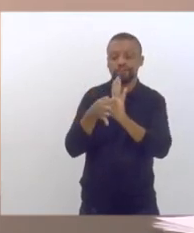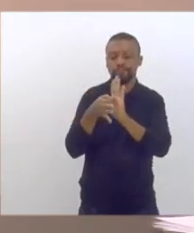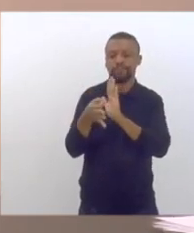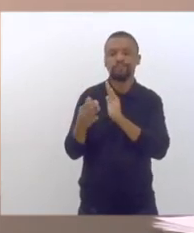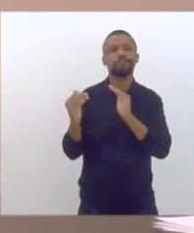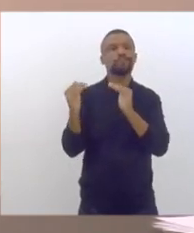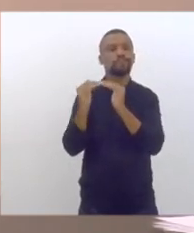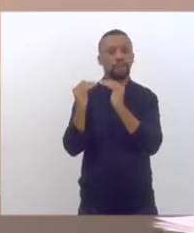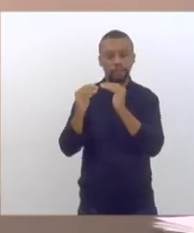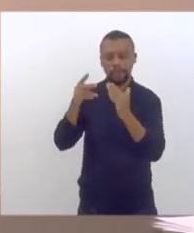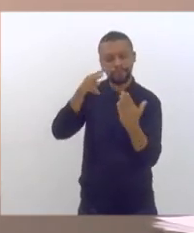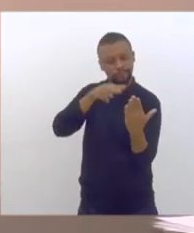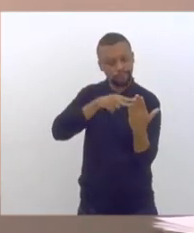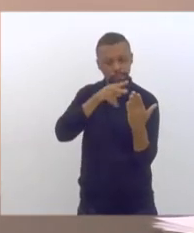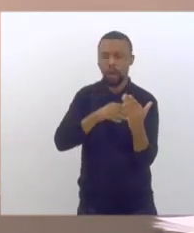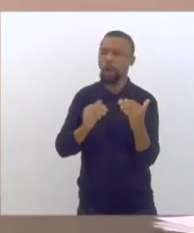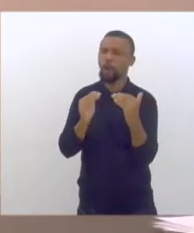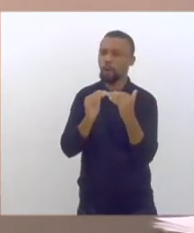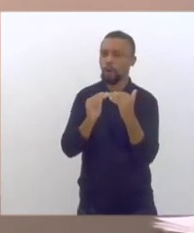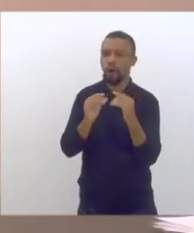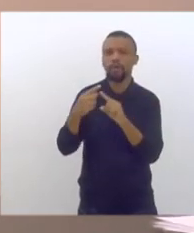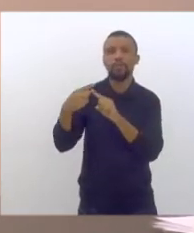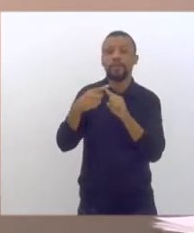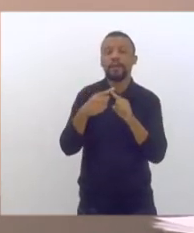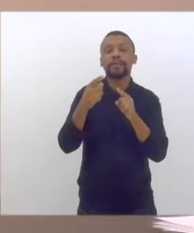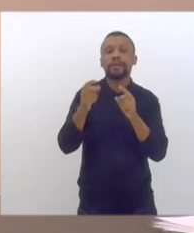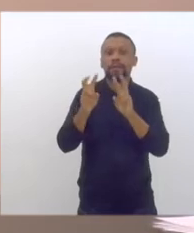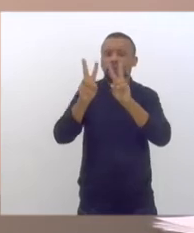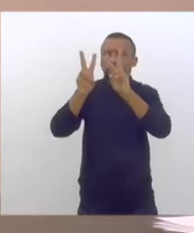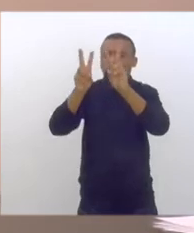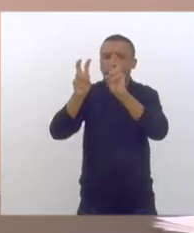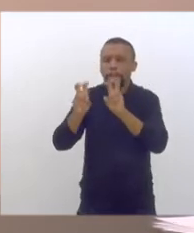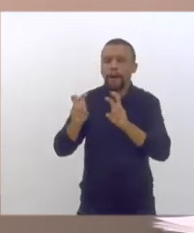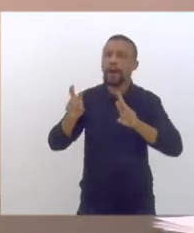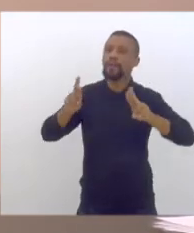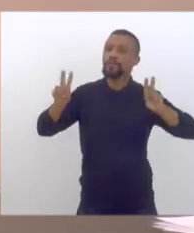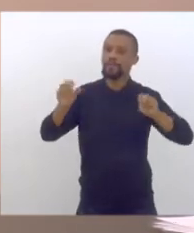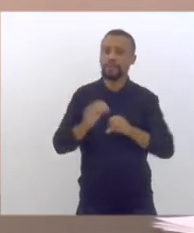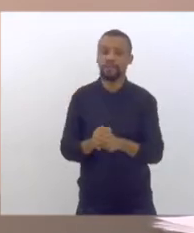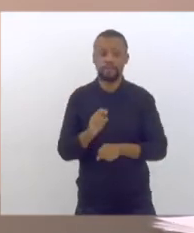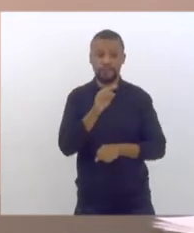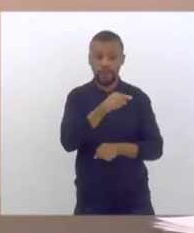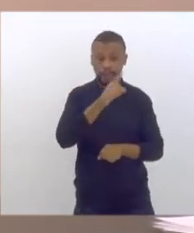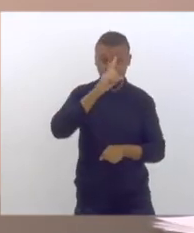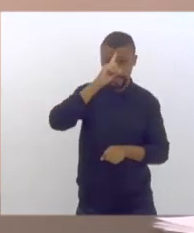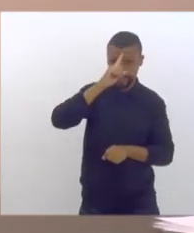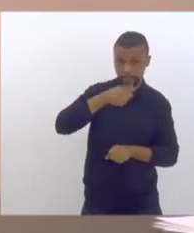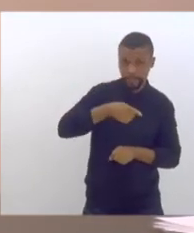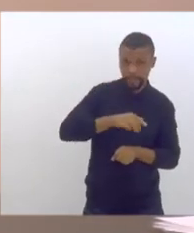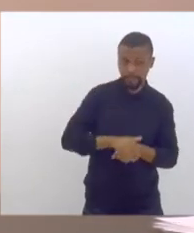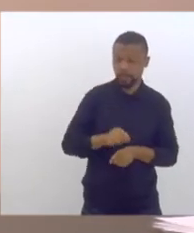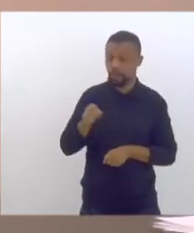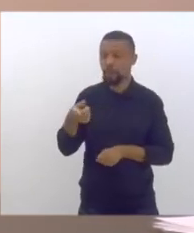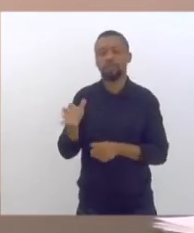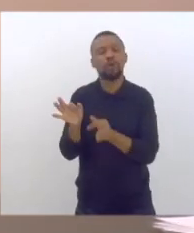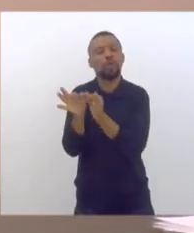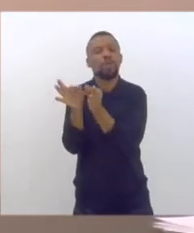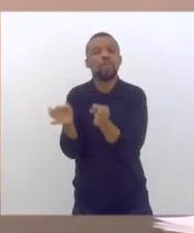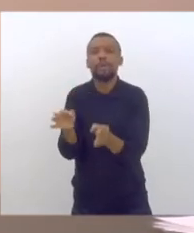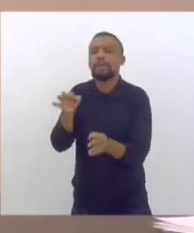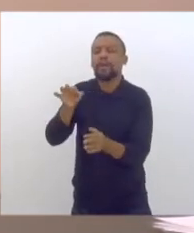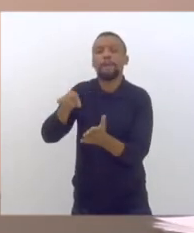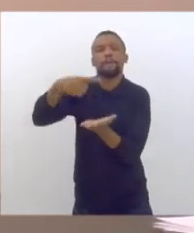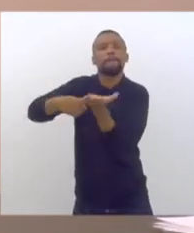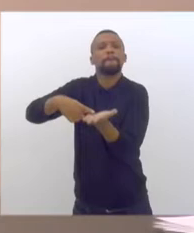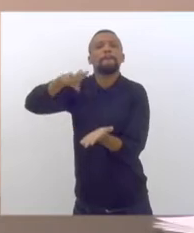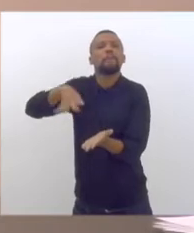de vossa excelência porque são tratamentos distintos um é determinativo outro é um mero programa então tô